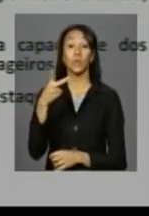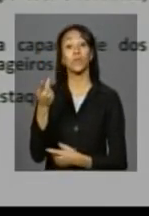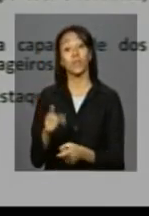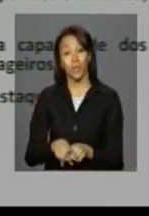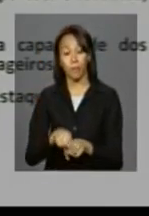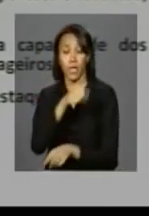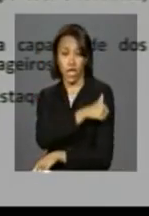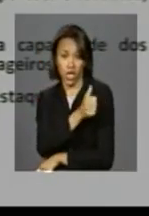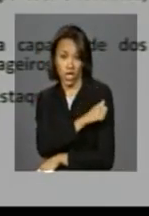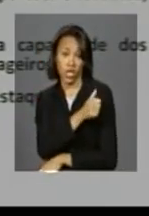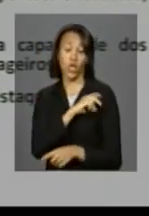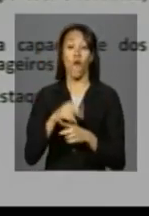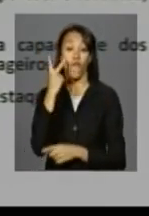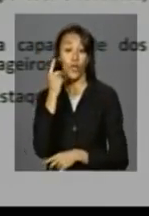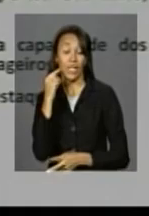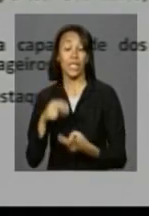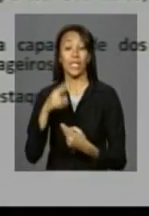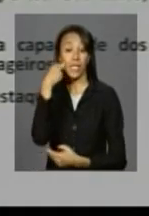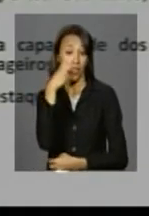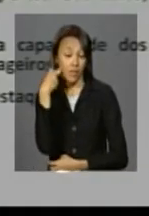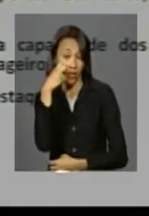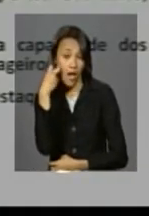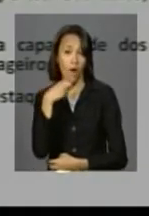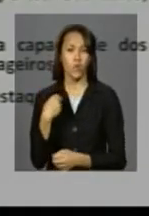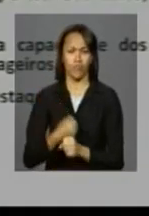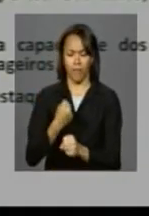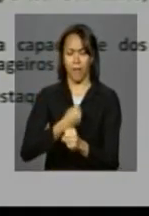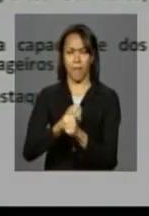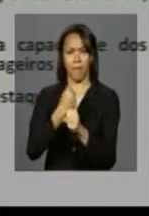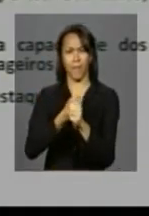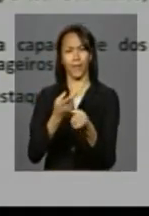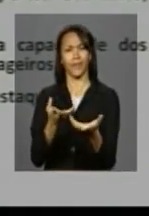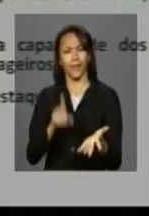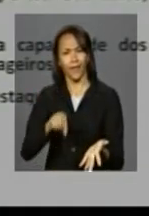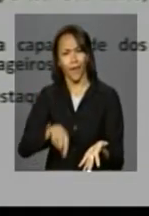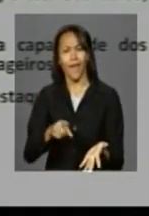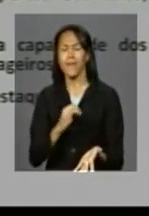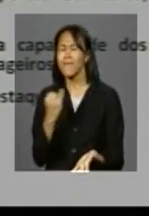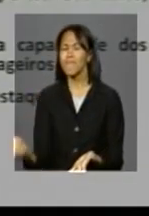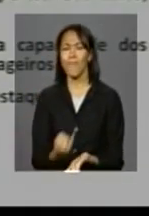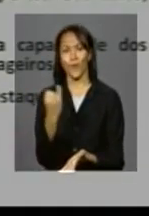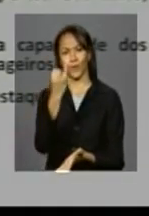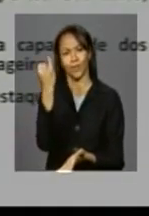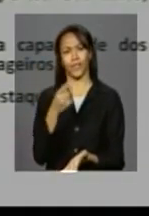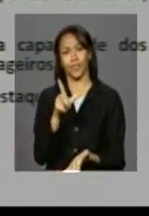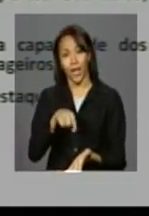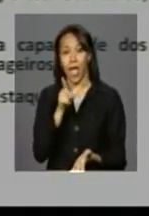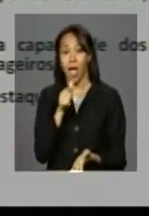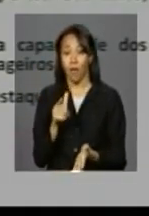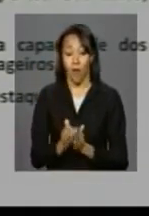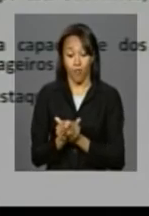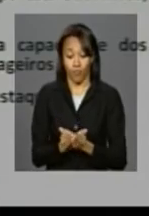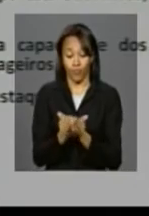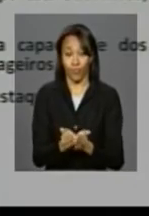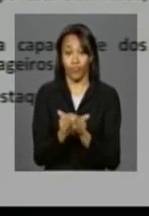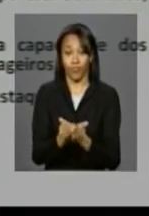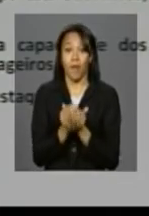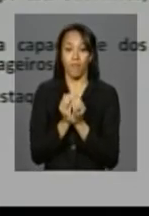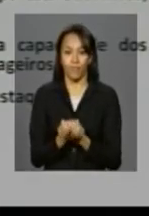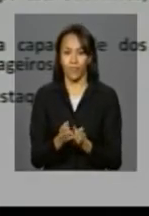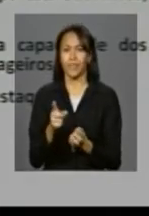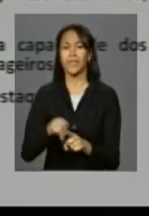Janeiro, São Francisco do Sul, Fortaleza e Natal, obras reconhecidamente importantes para garantir a competitividade